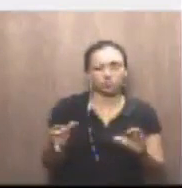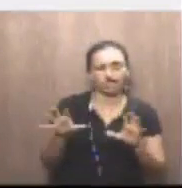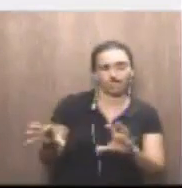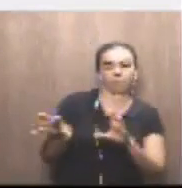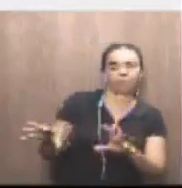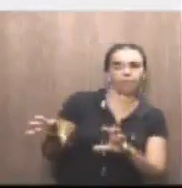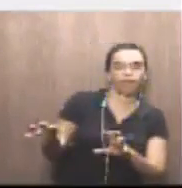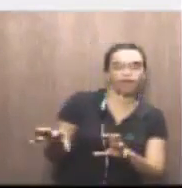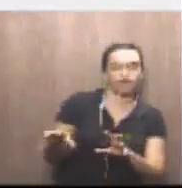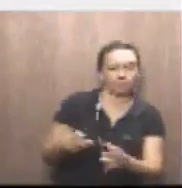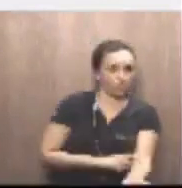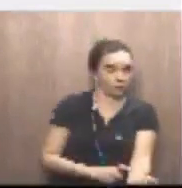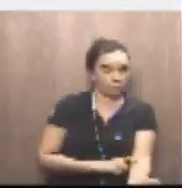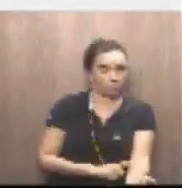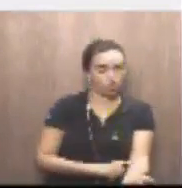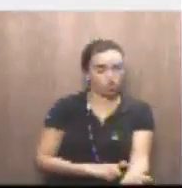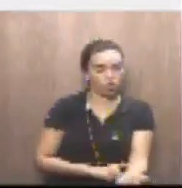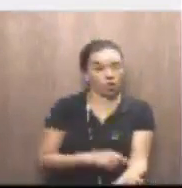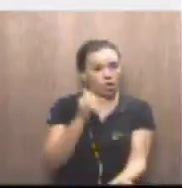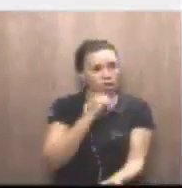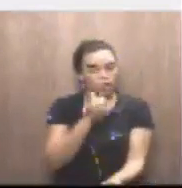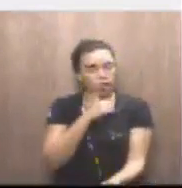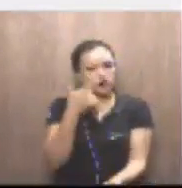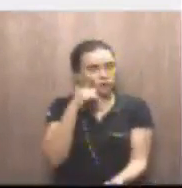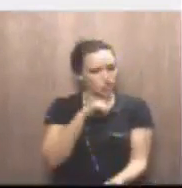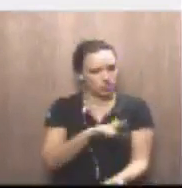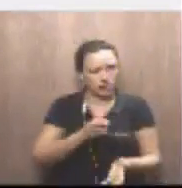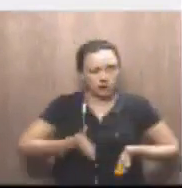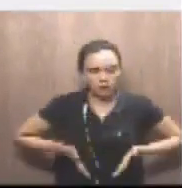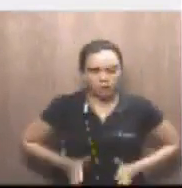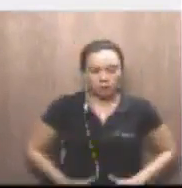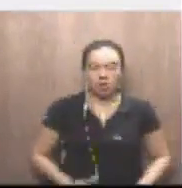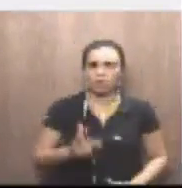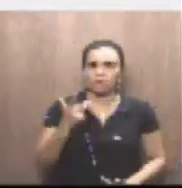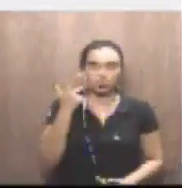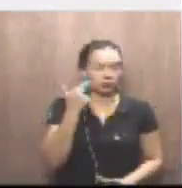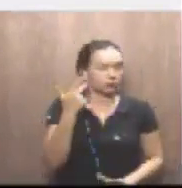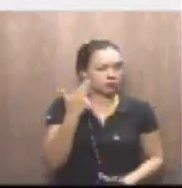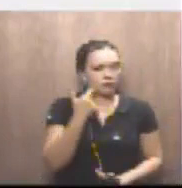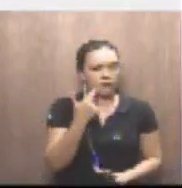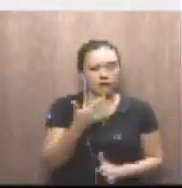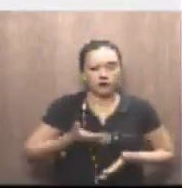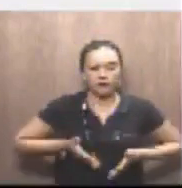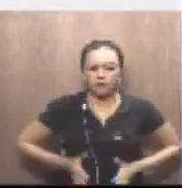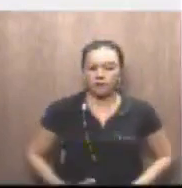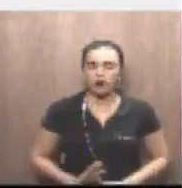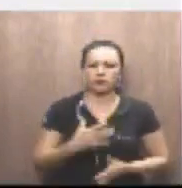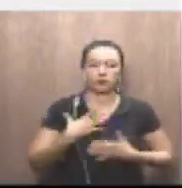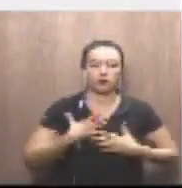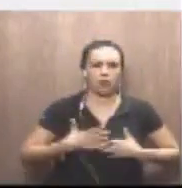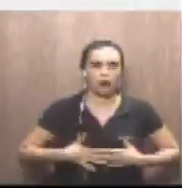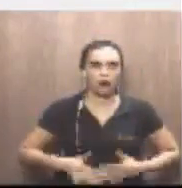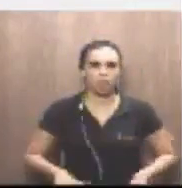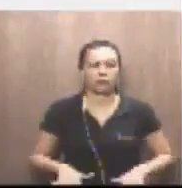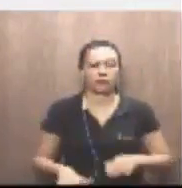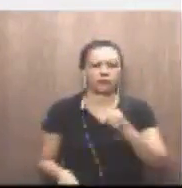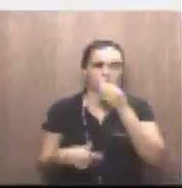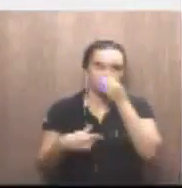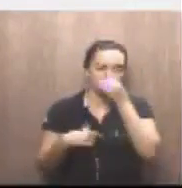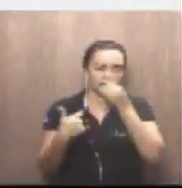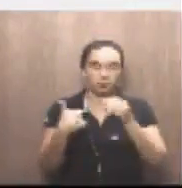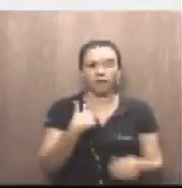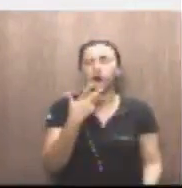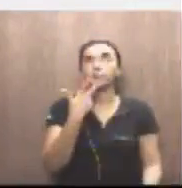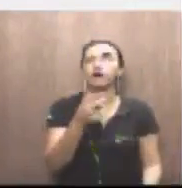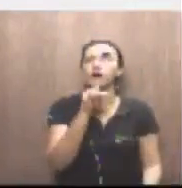perturbação, ela terá um trabalho de parto frutuoso e um parto frutuoso. Eu vou citar o